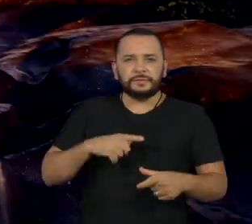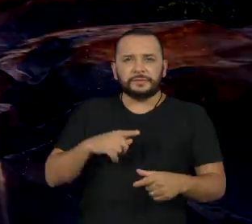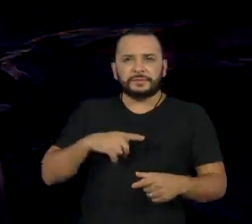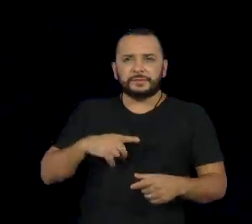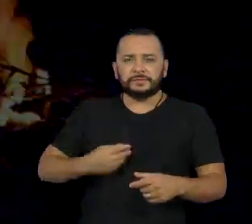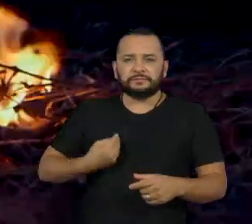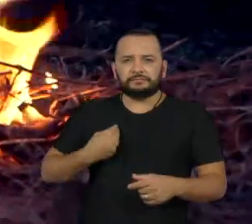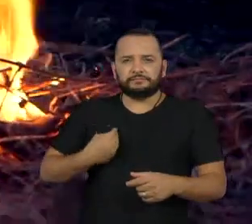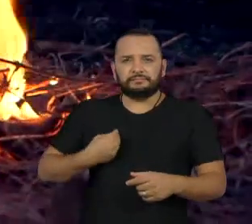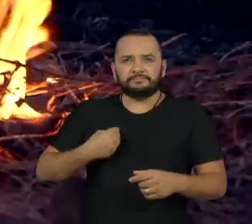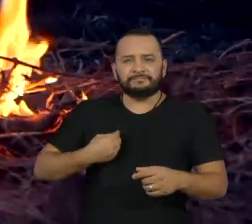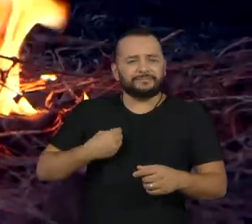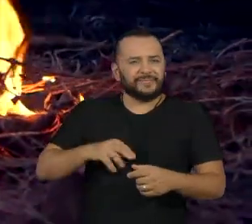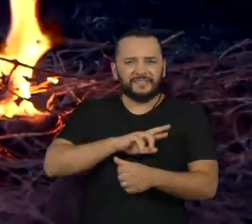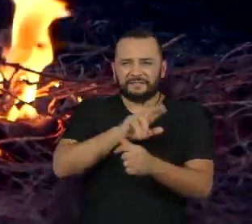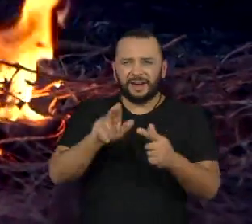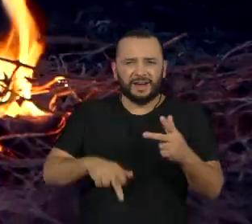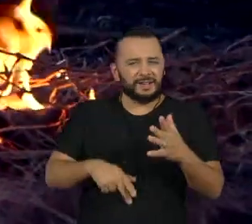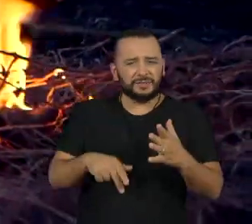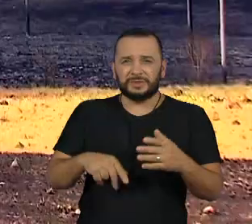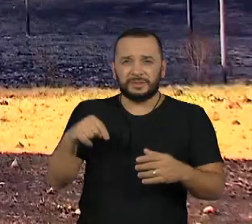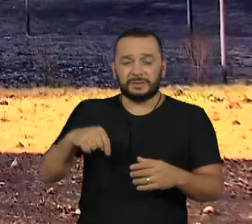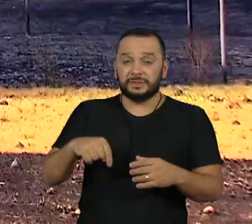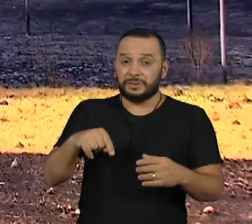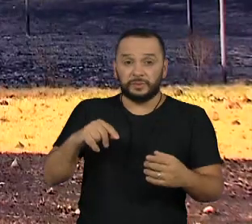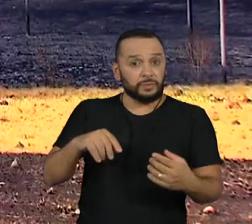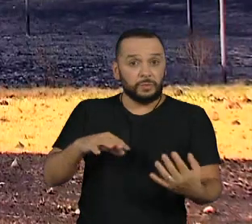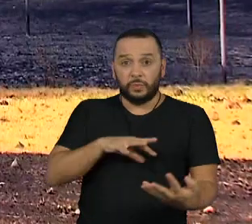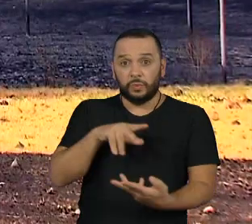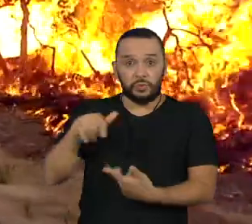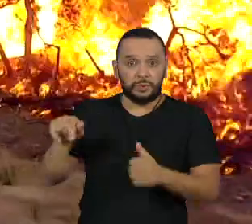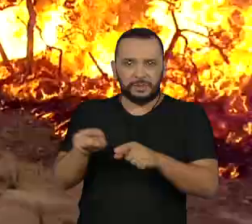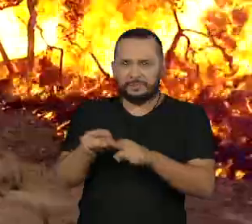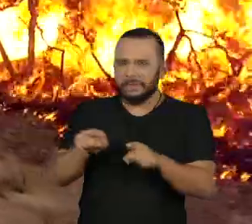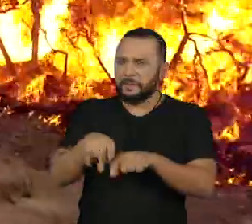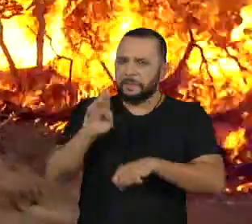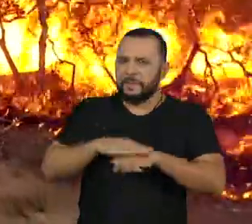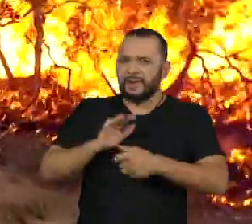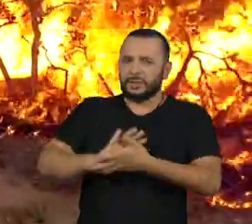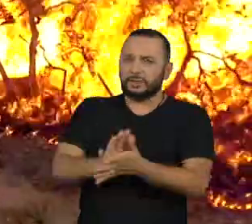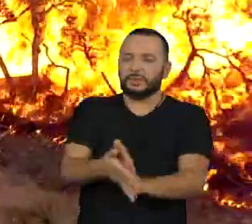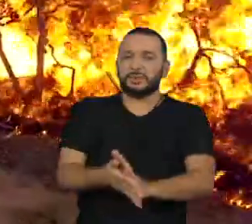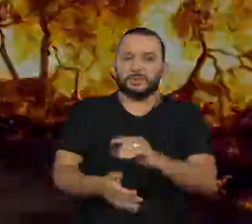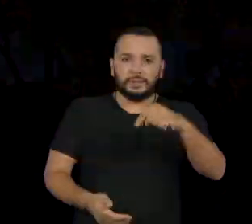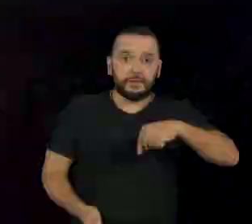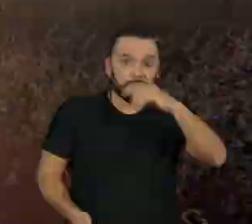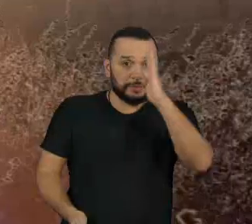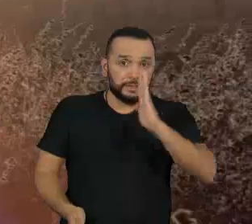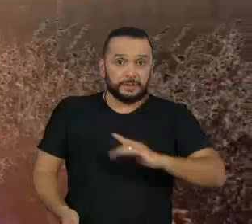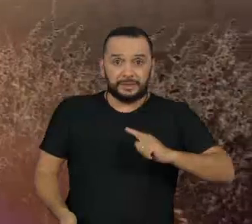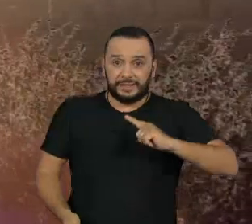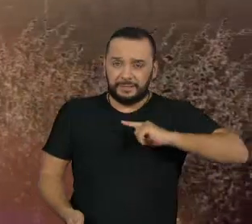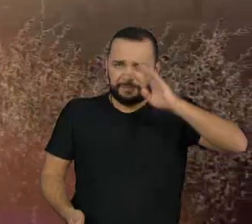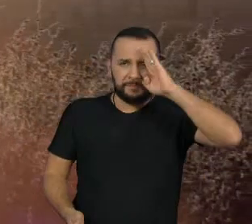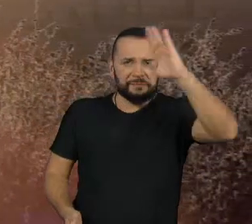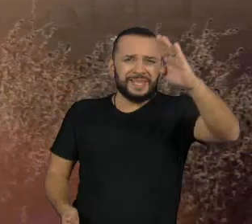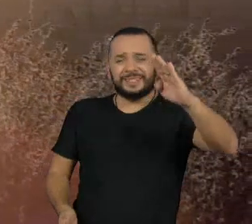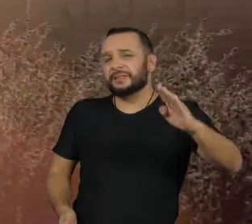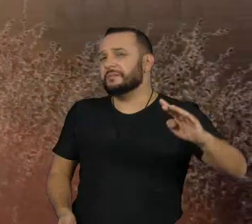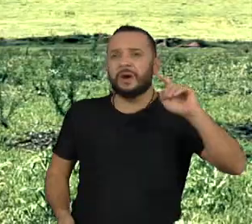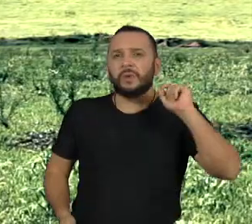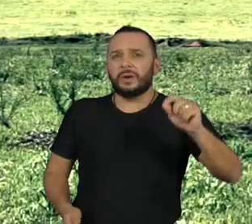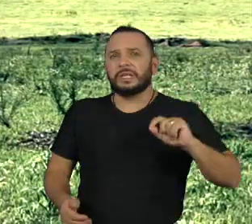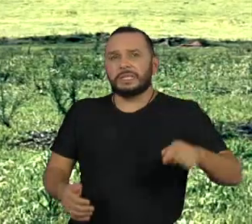biodiversas do mundo é também uma das mais ameaçadas. No Brasil, entre as principais pressões